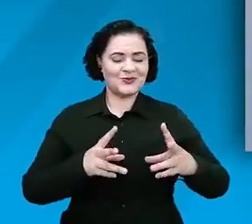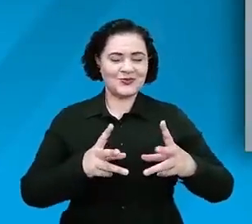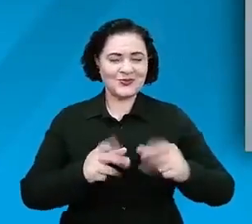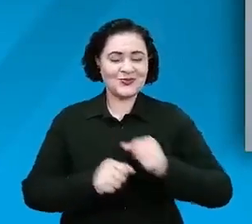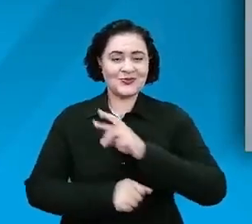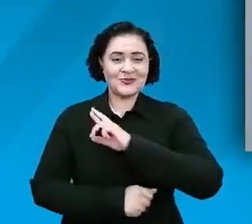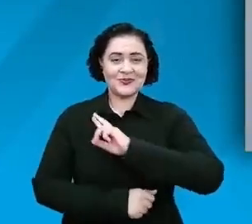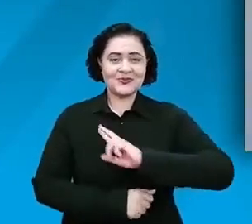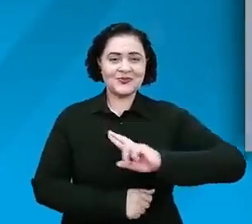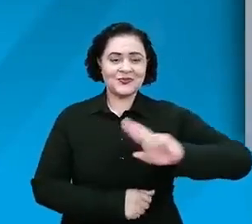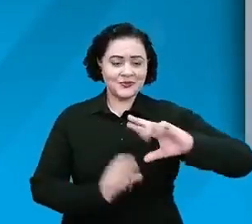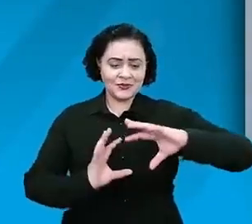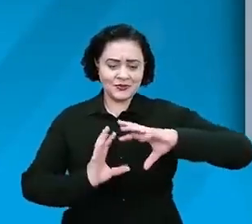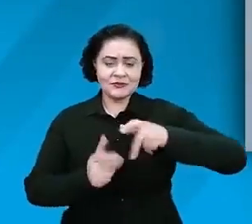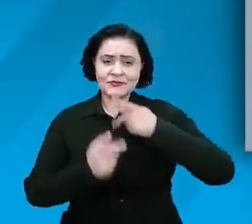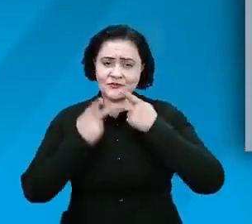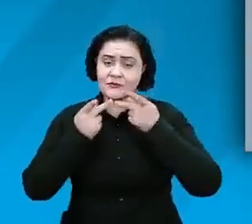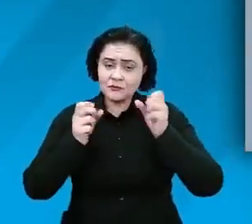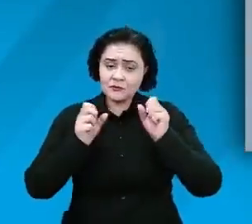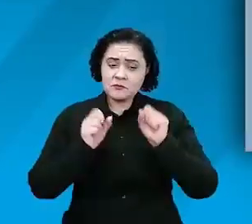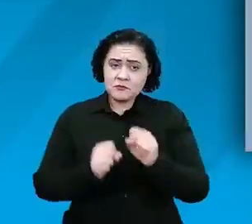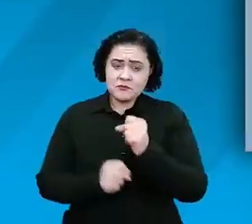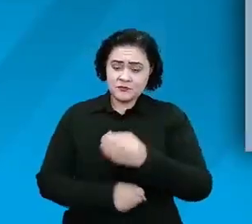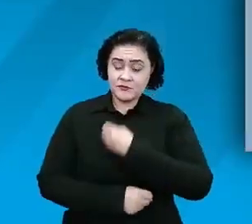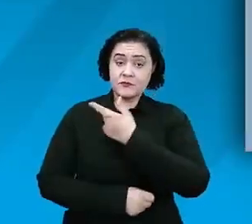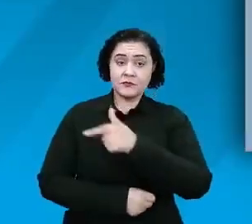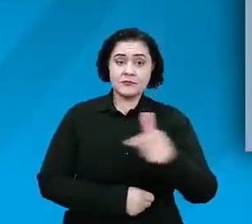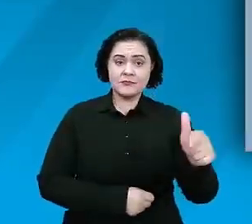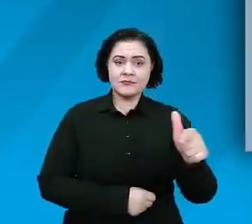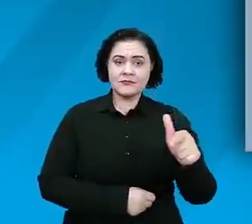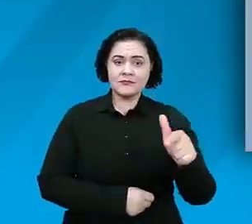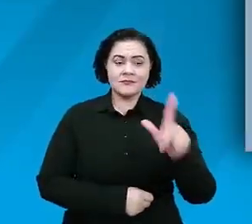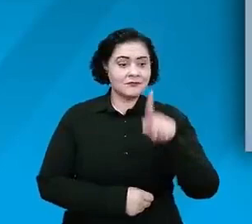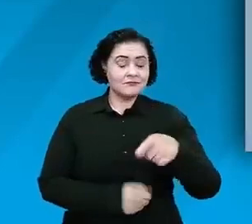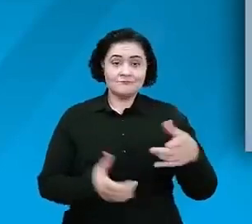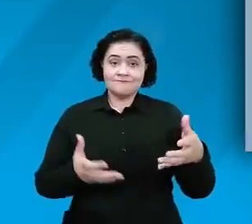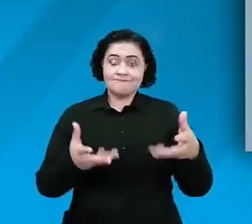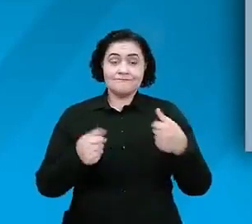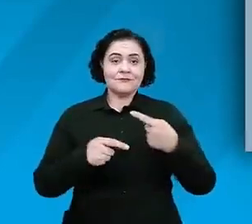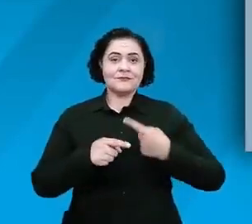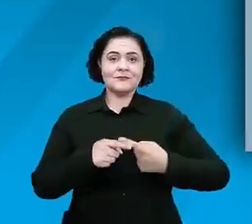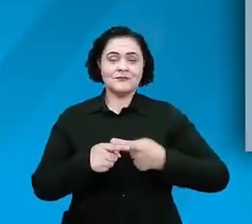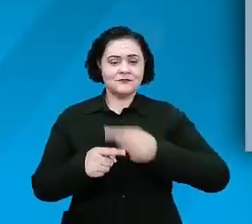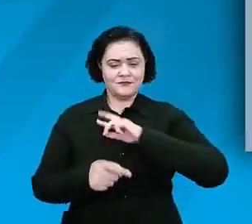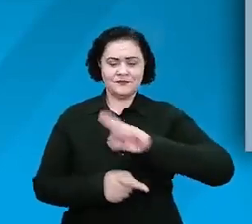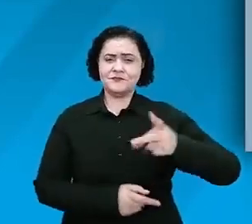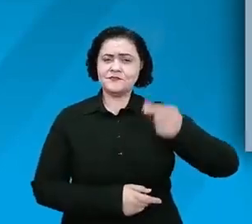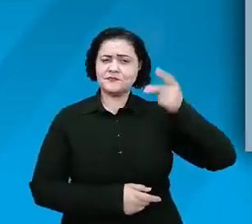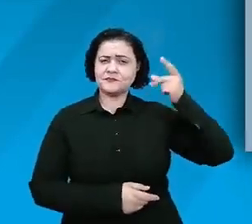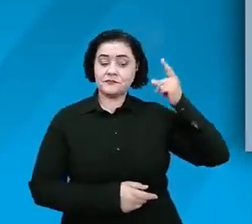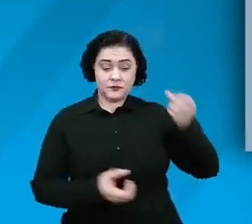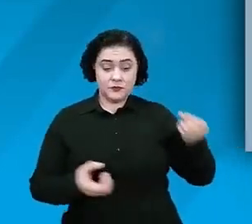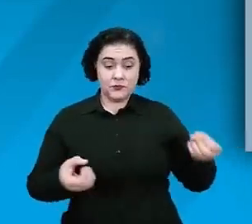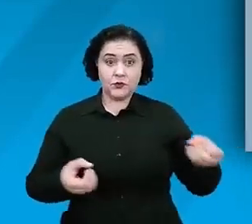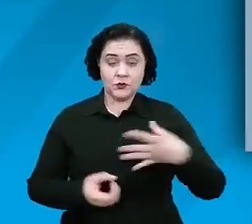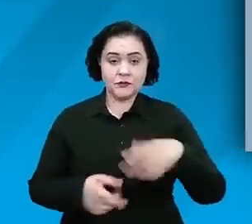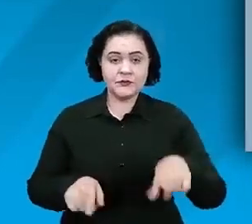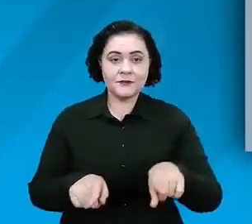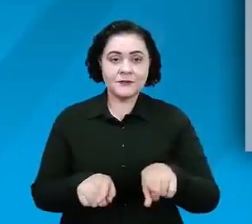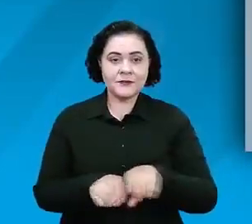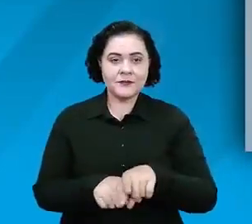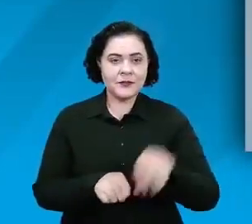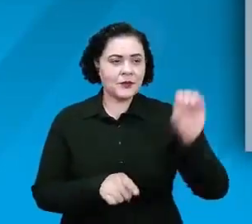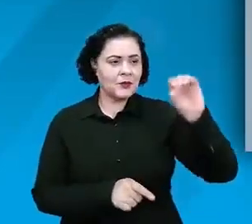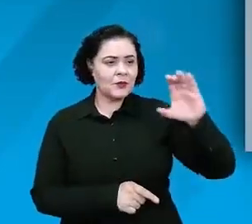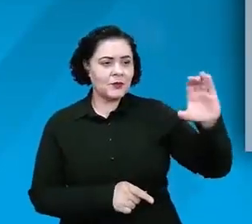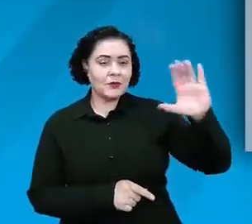Todas as religiões da Terra disseram isso. Isso é muito impressionante, porque religiões antigas e novas, do Oriente,